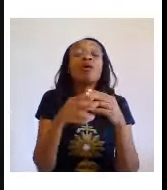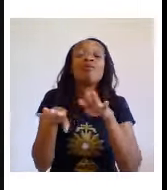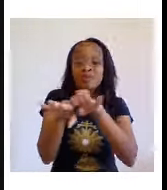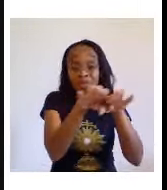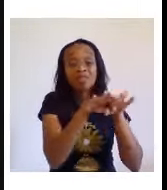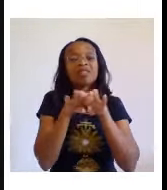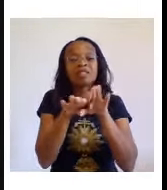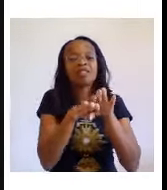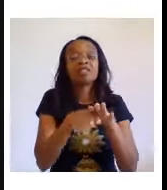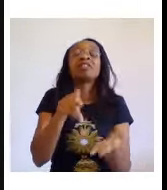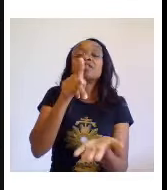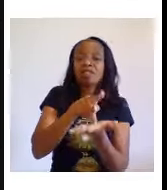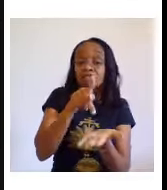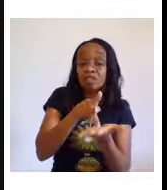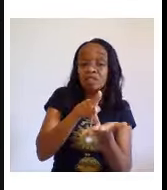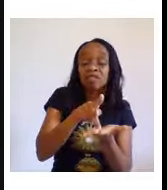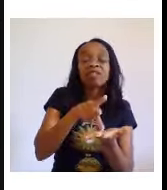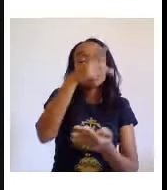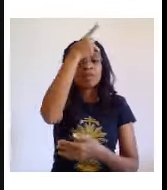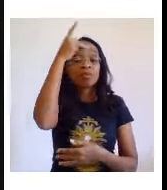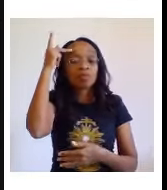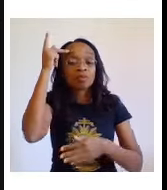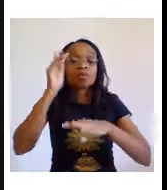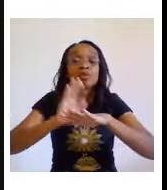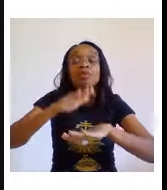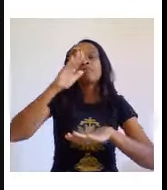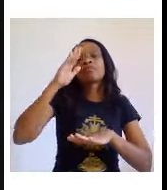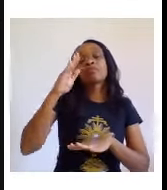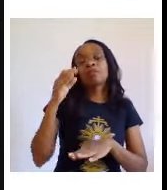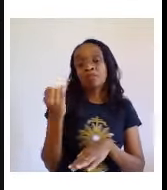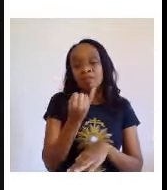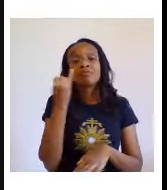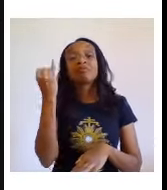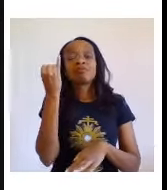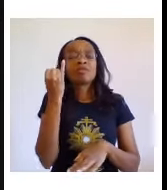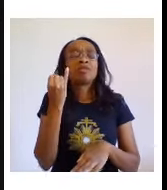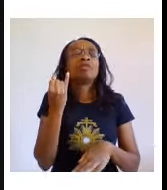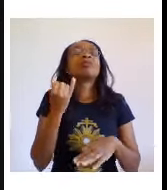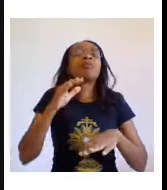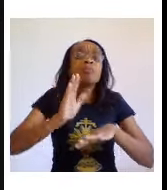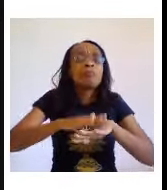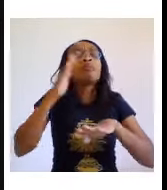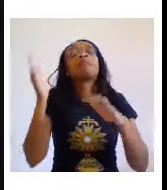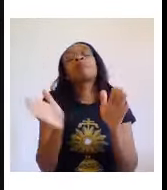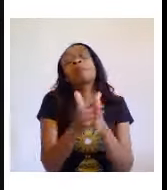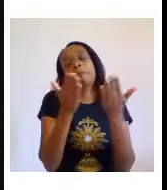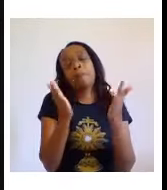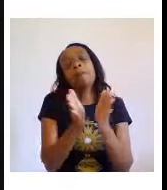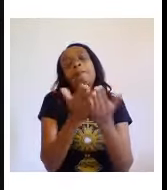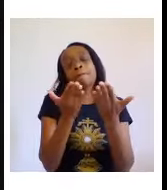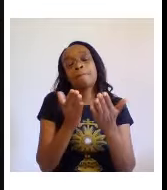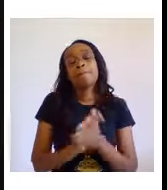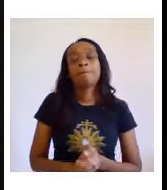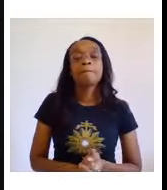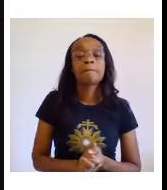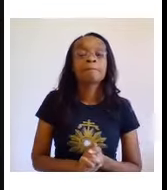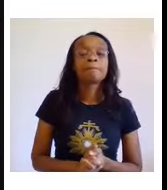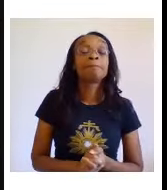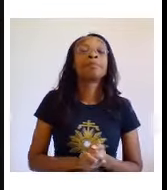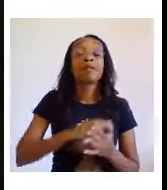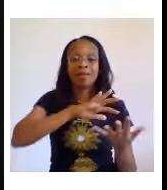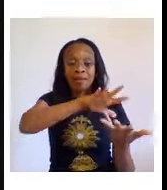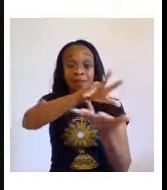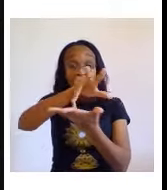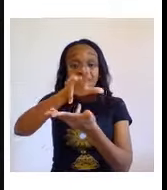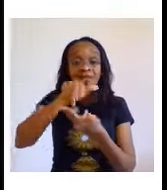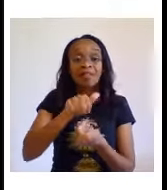que são, de fato, as mais impactadas, que são as mais vulneráveis, que são as mais pobres. E